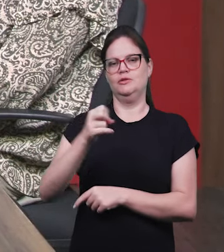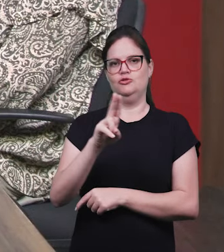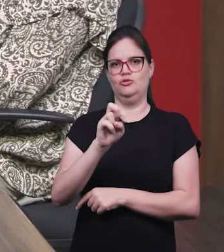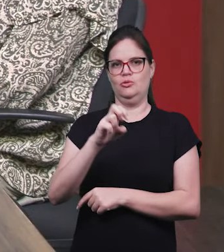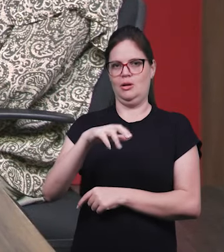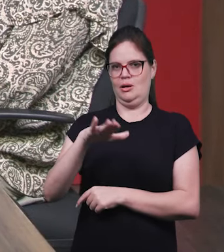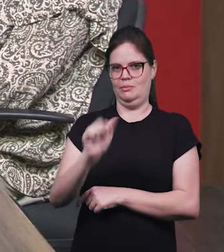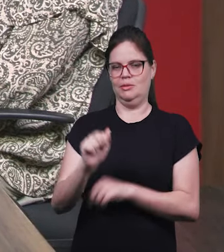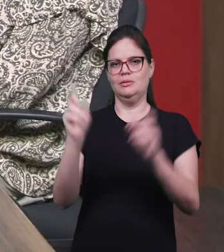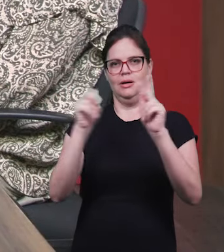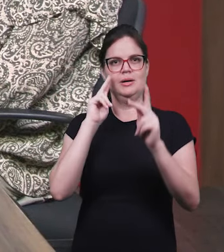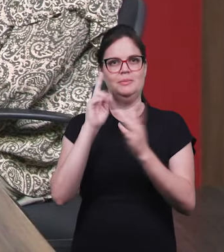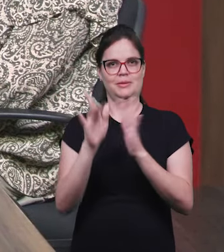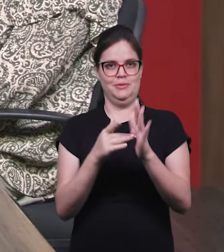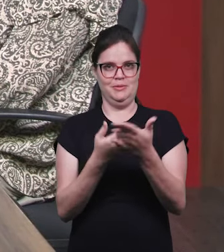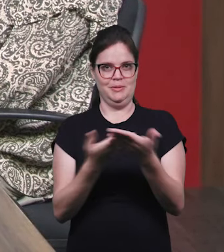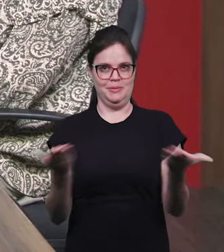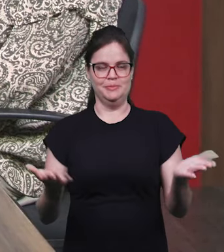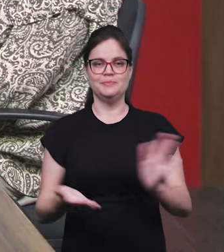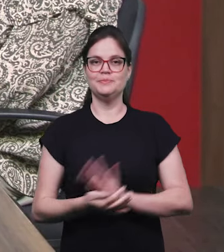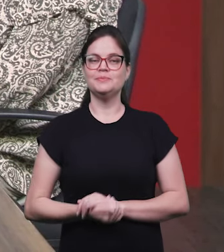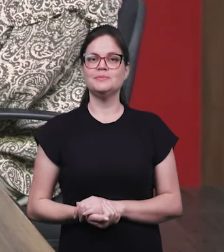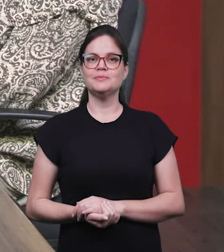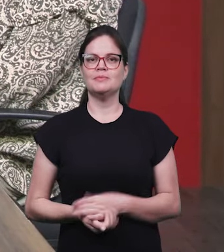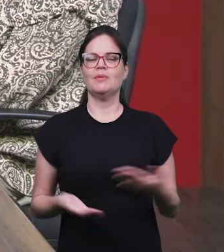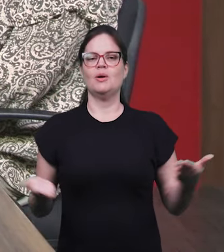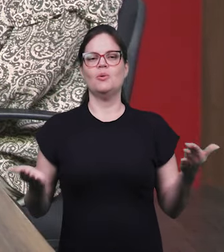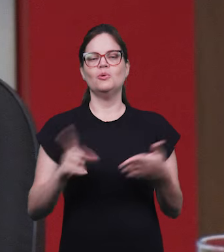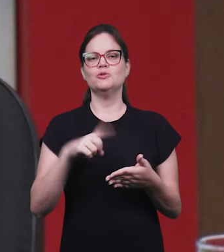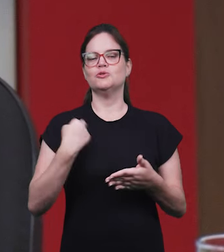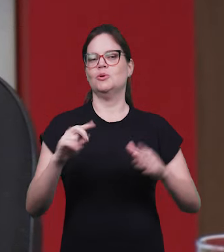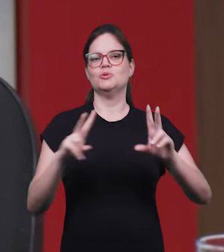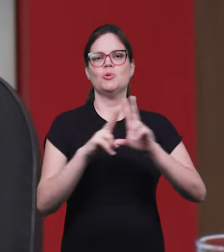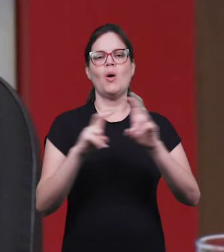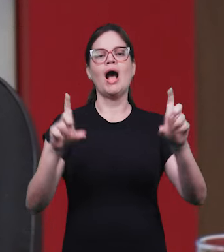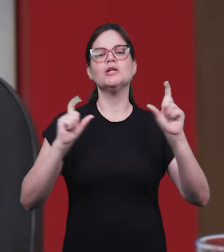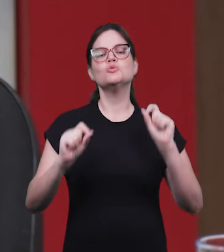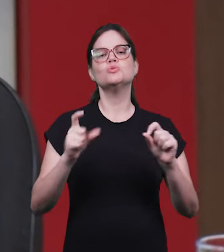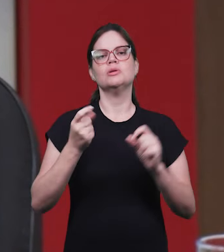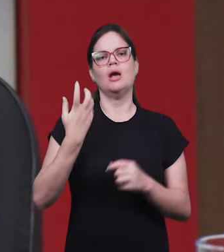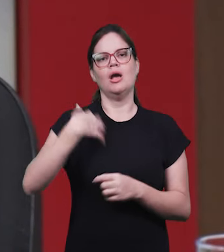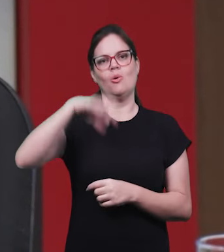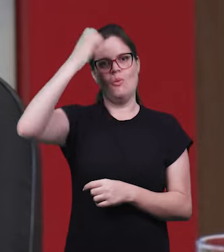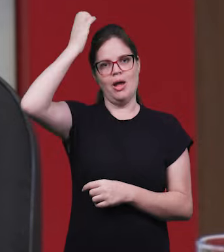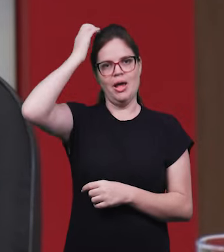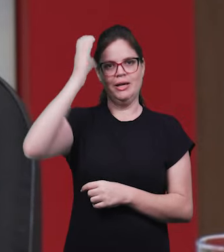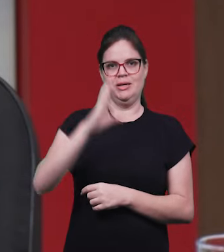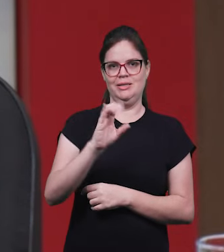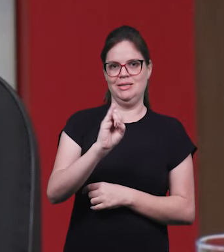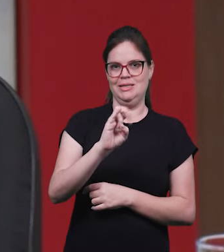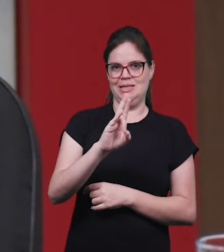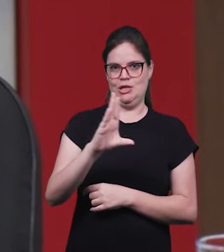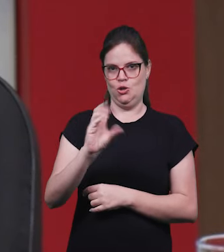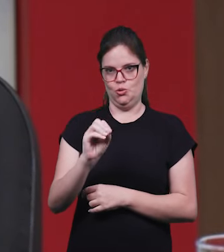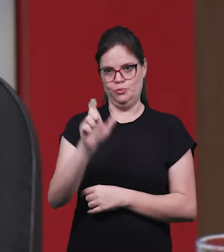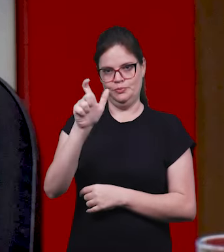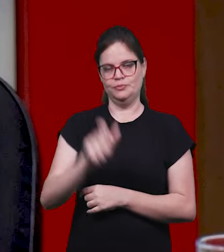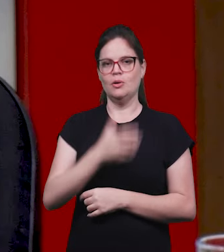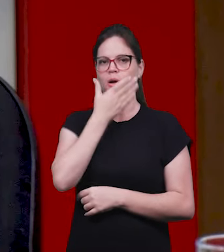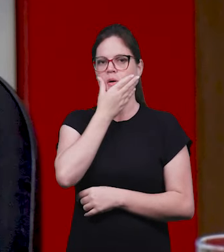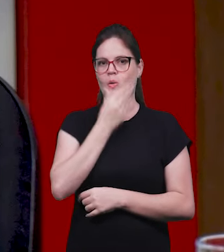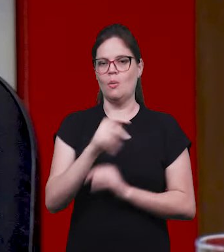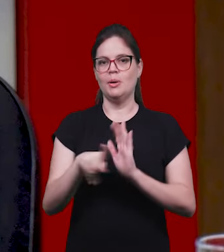Jurama. Paz do Senhor. O nosso assunto hoje é o rei Ciro da Pérsia. O rei